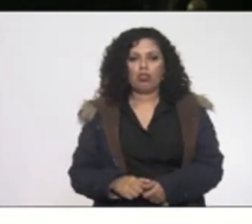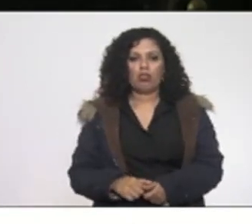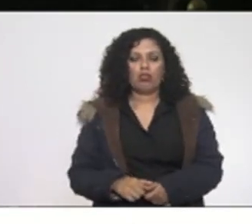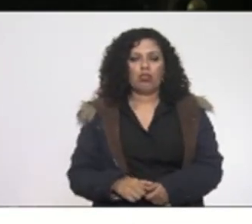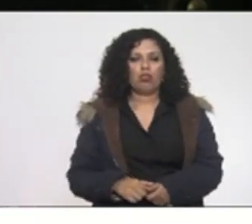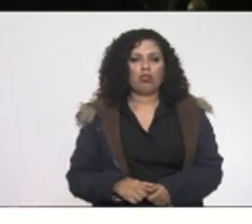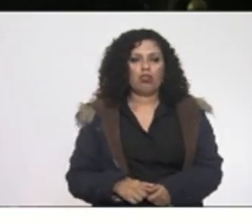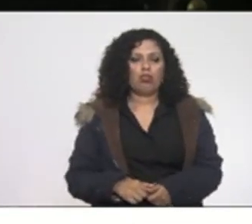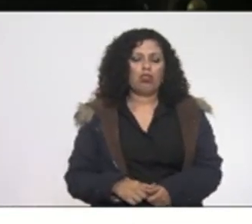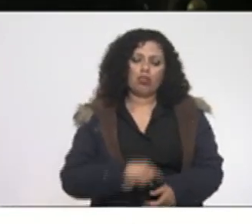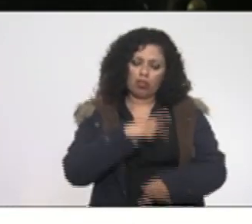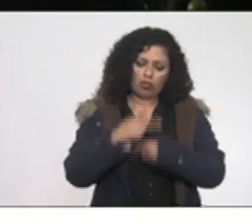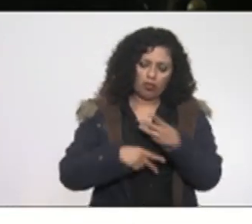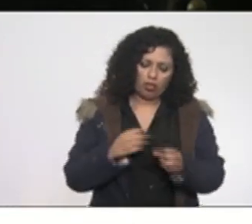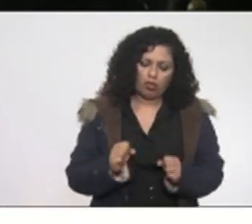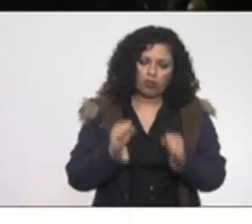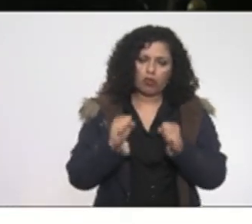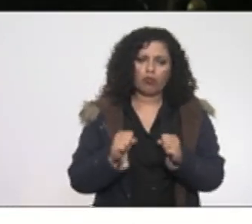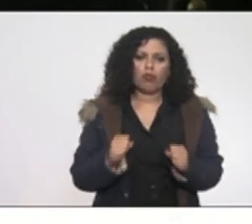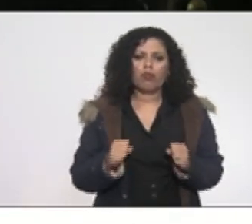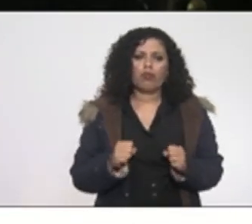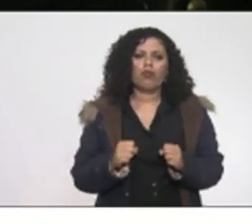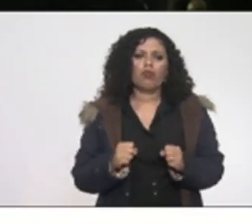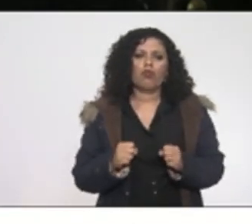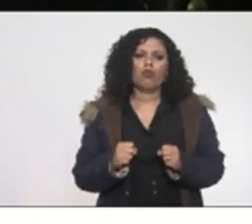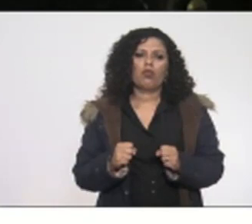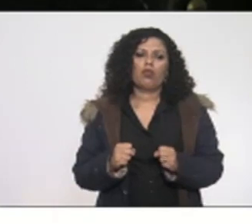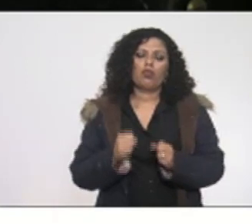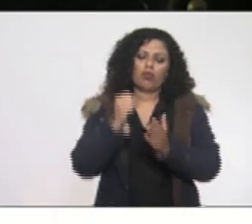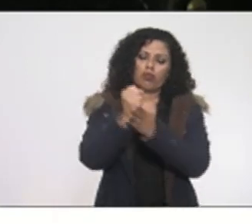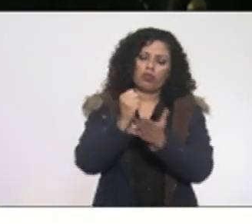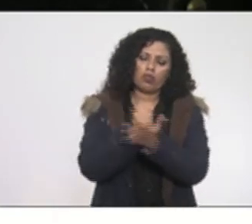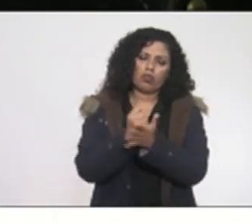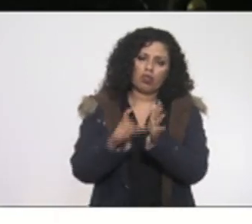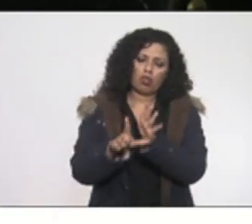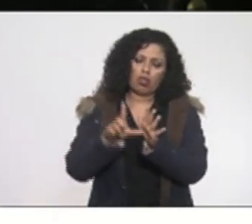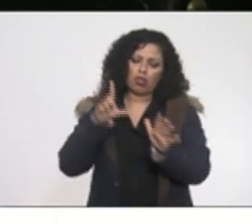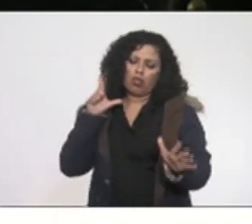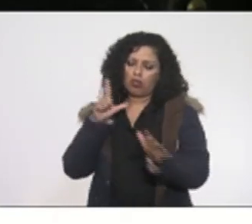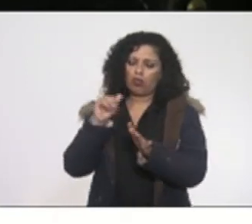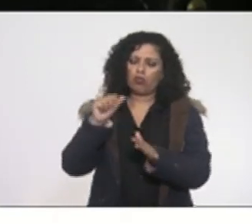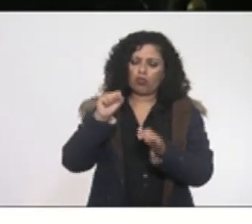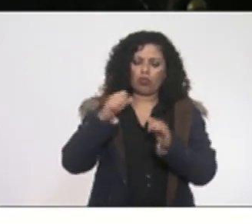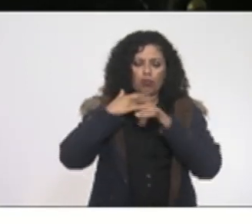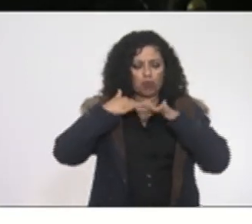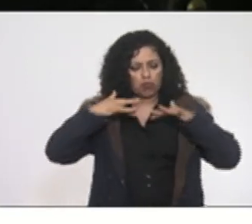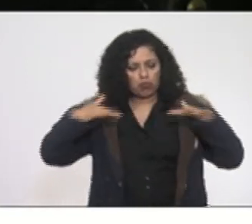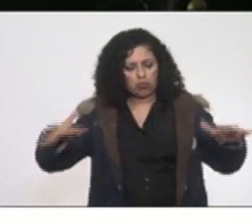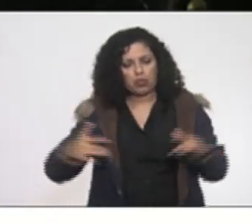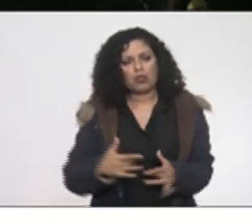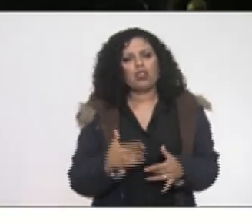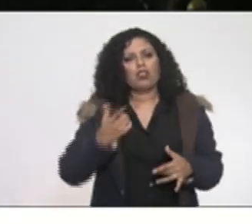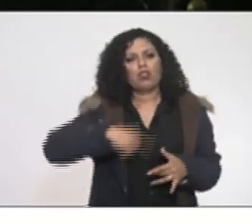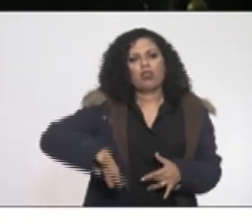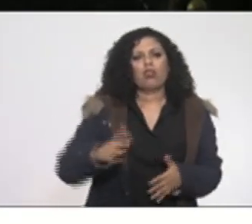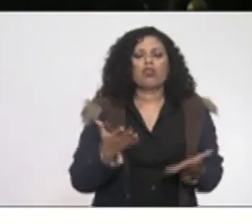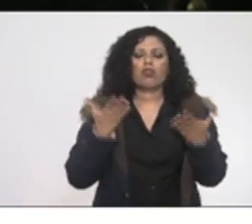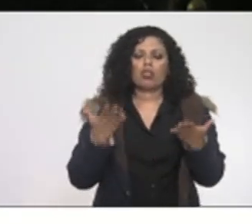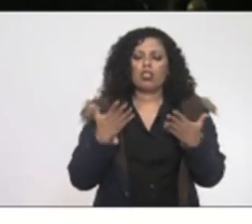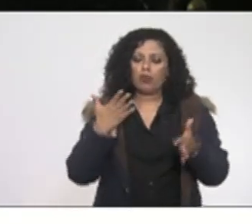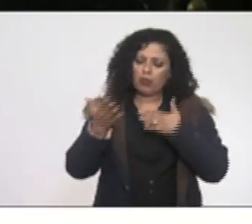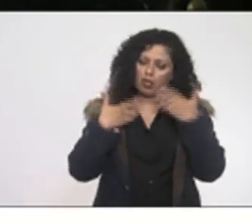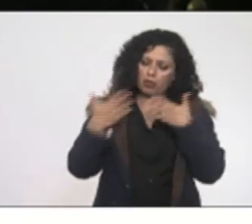autoriza antecipar a outorga para a distribuição de gás no âmbito do Estado do Rio de Janeiro. Portanto, esse é um assunto que